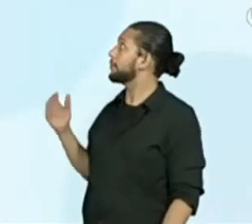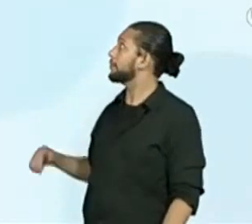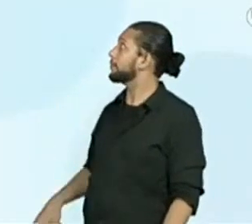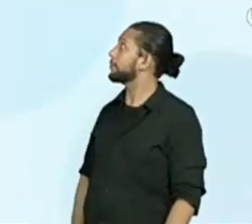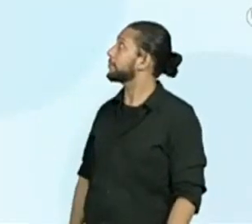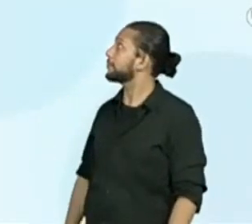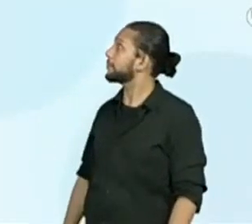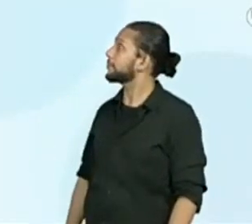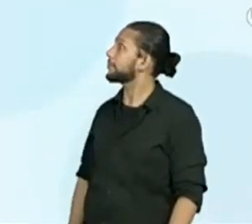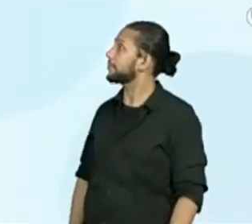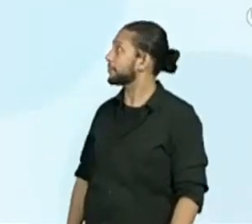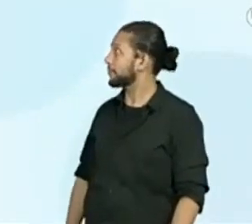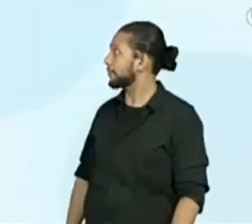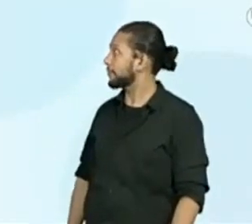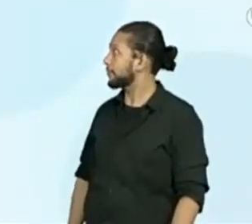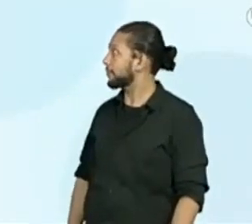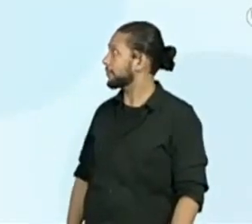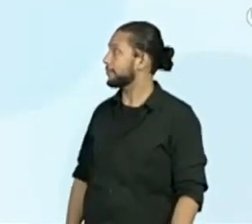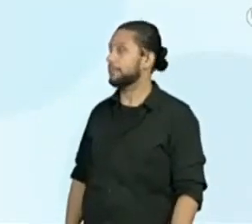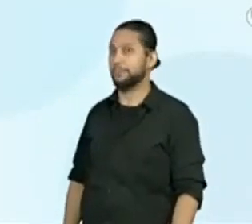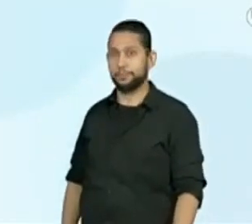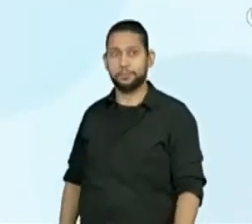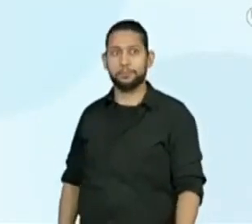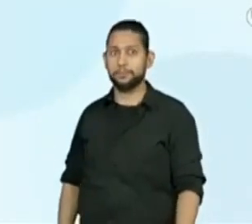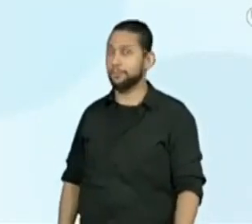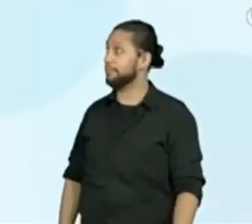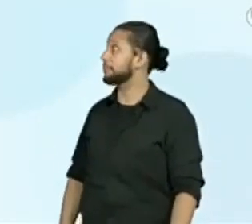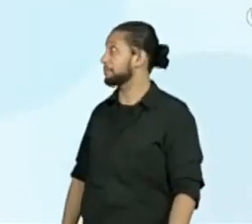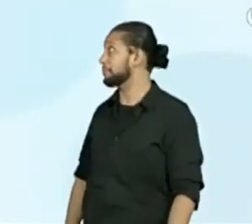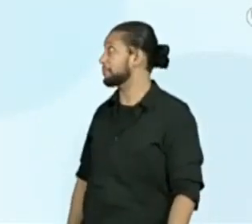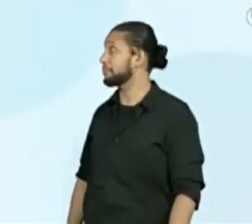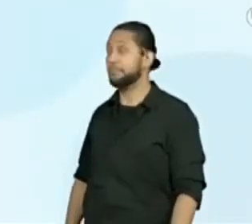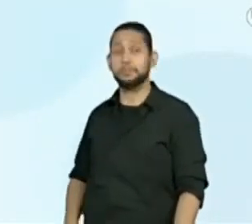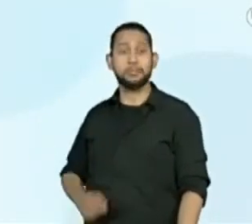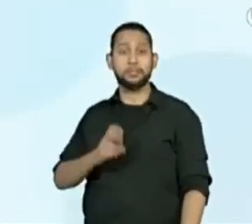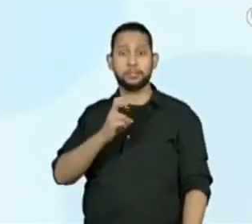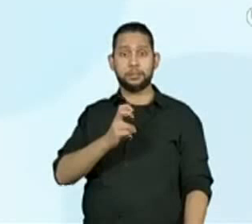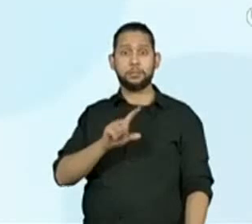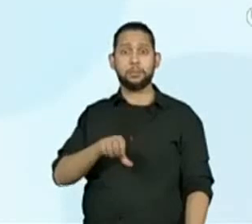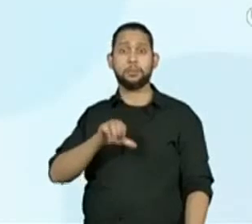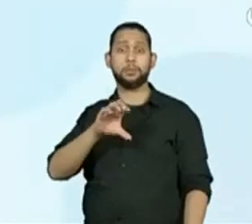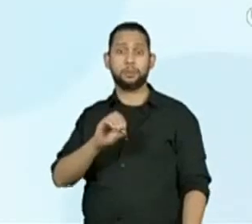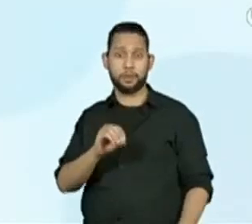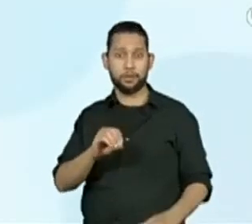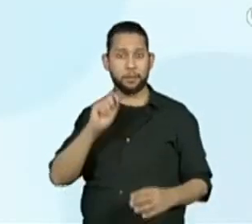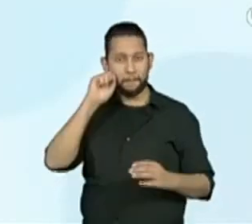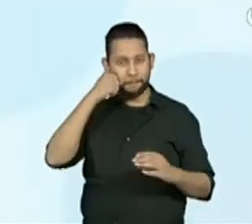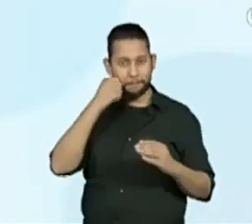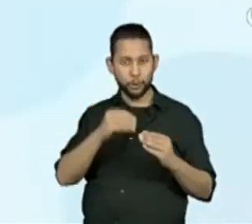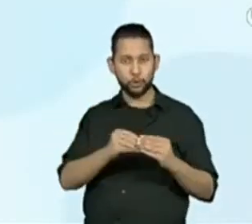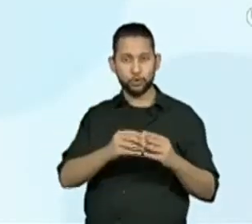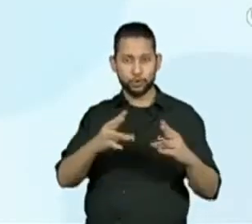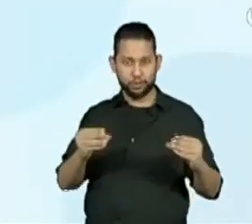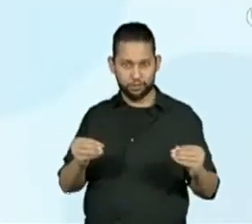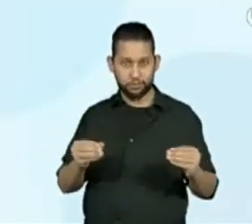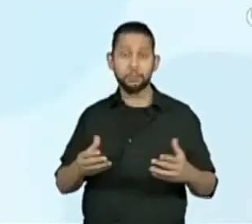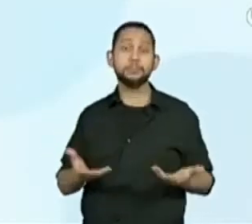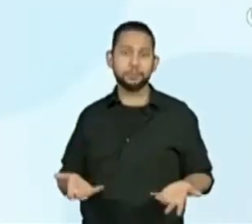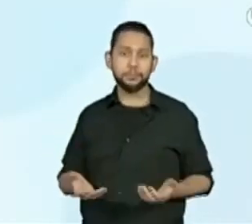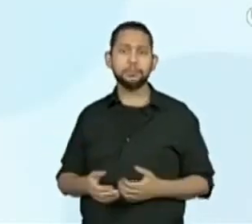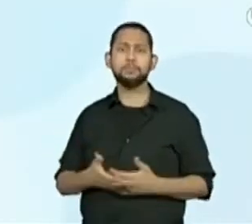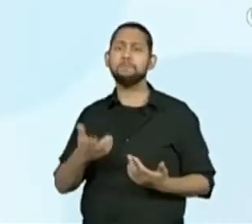e 90 o quilo da berinjela muito bem mas a gente ainda precisa